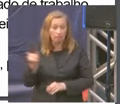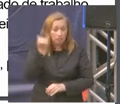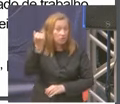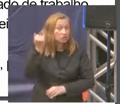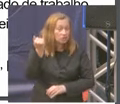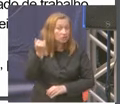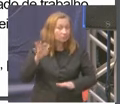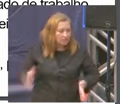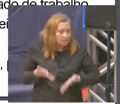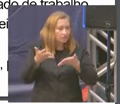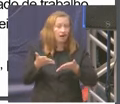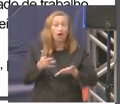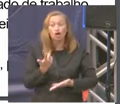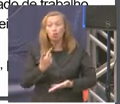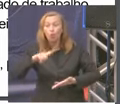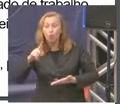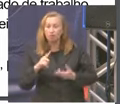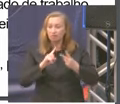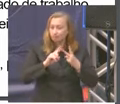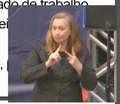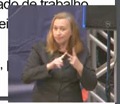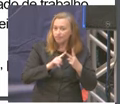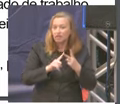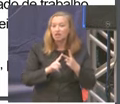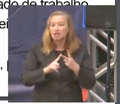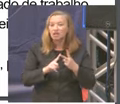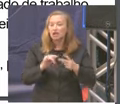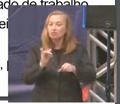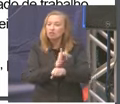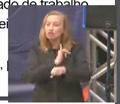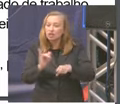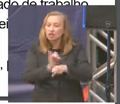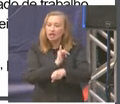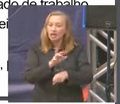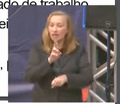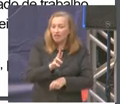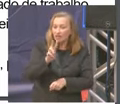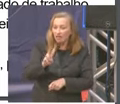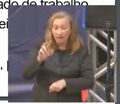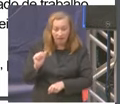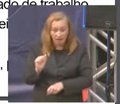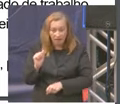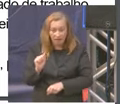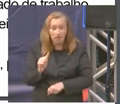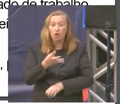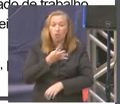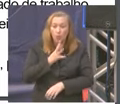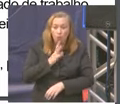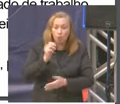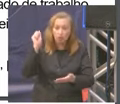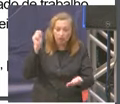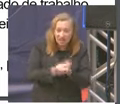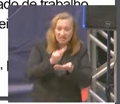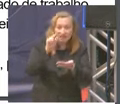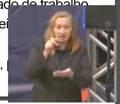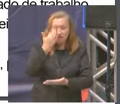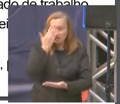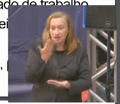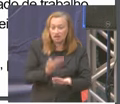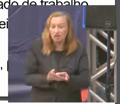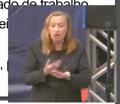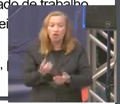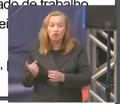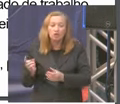importantíssimo incentivar isso. E o outro ponto, criar um mecanismo de RVA, criar um mecanismo de reconhecimento, validação e acreditação fora do